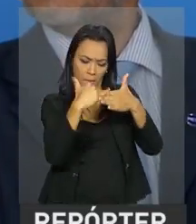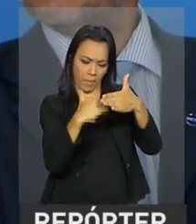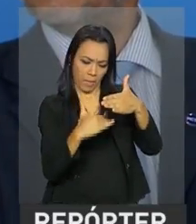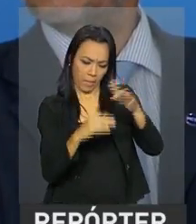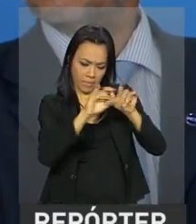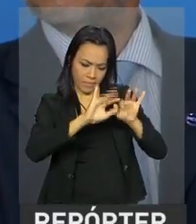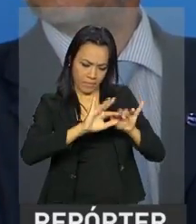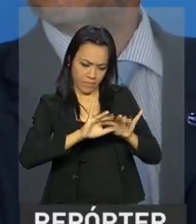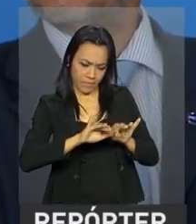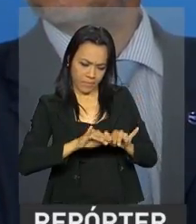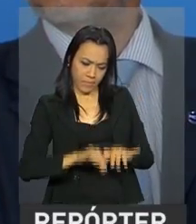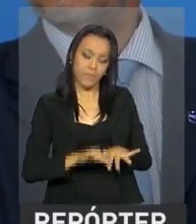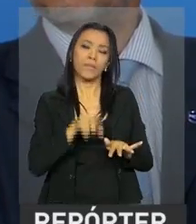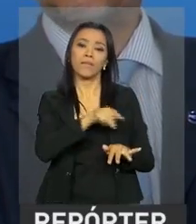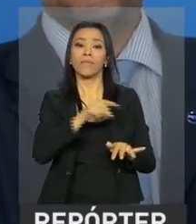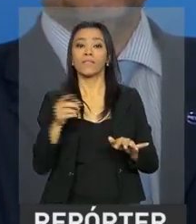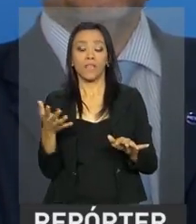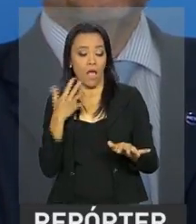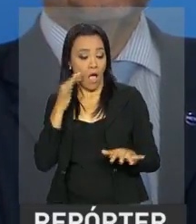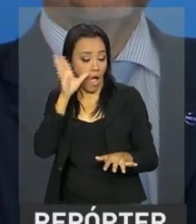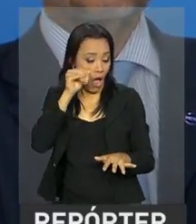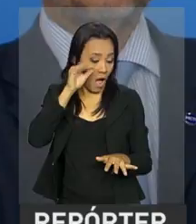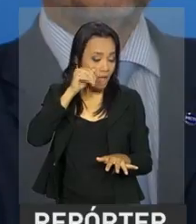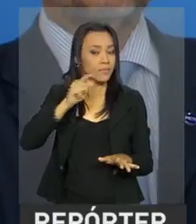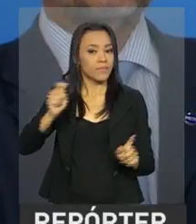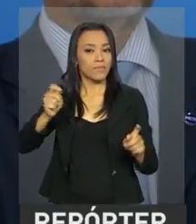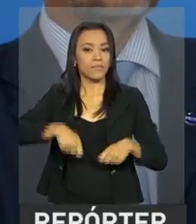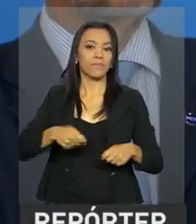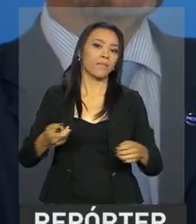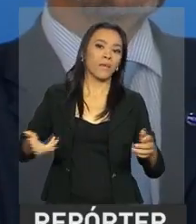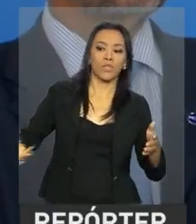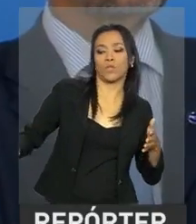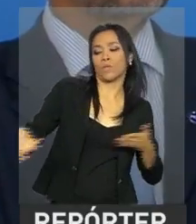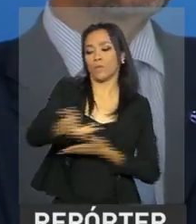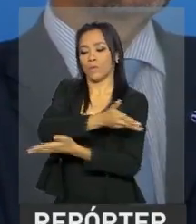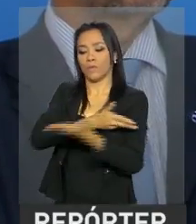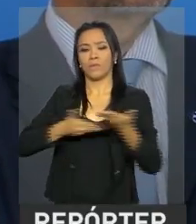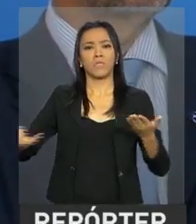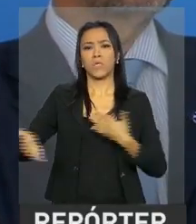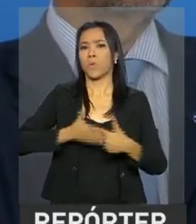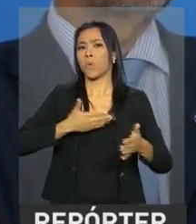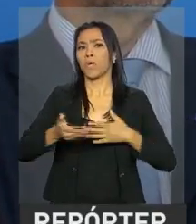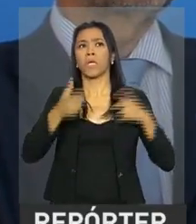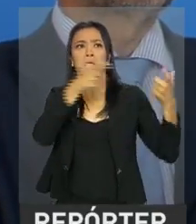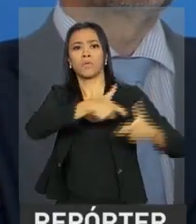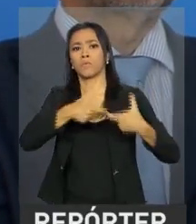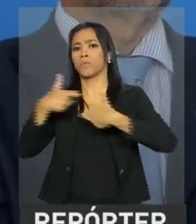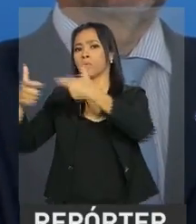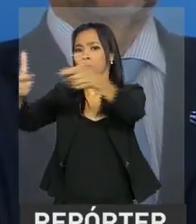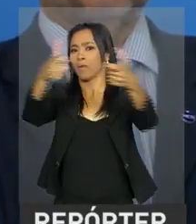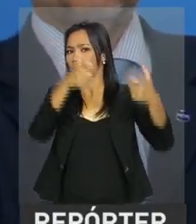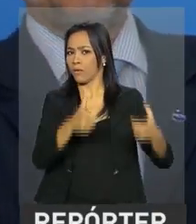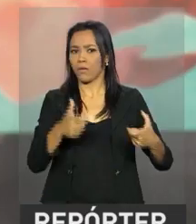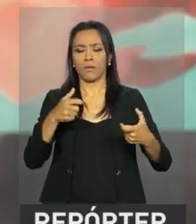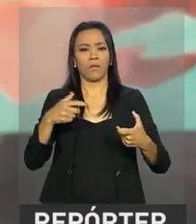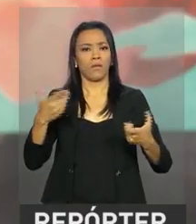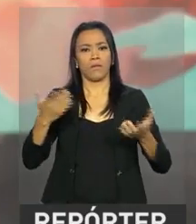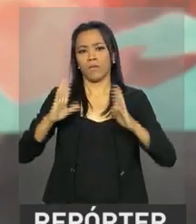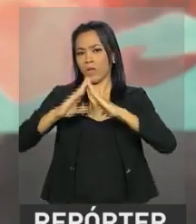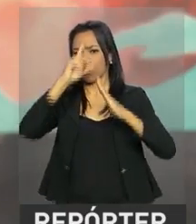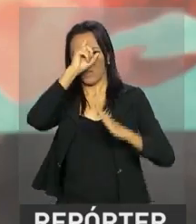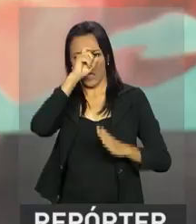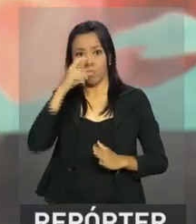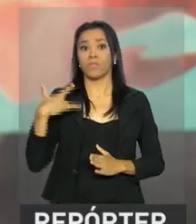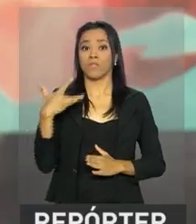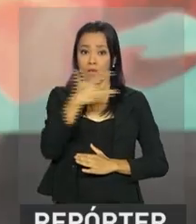que cabe a cada um desses dados, e que ele possa ser atendido em qualquer unidade de saúde. Durante a